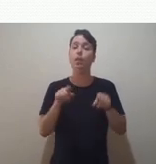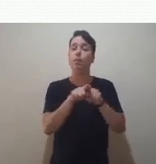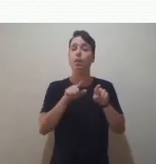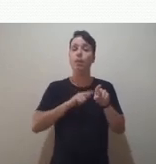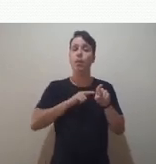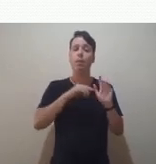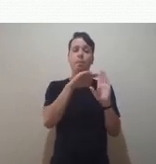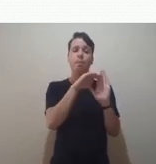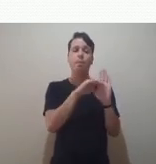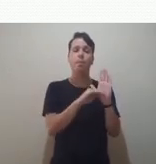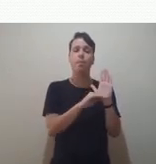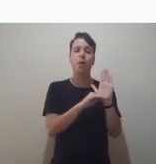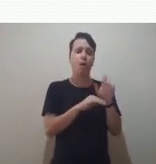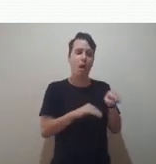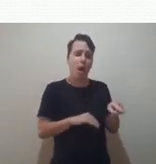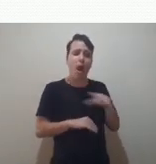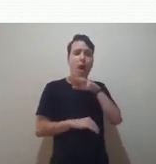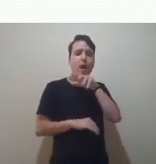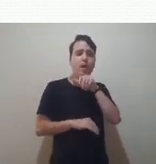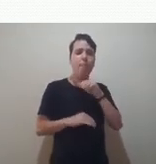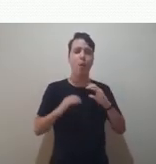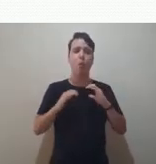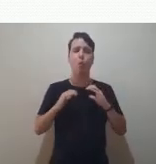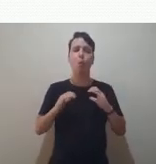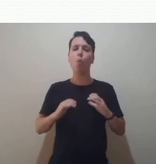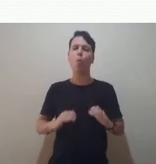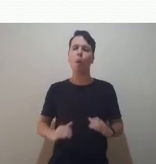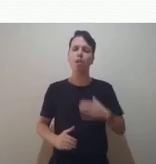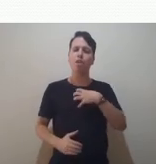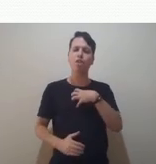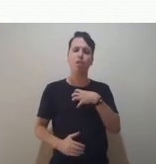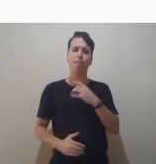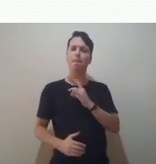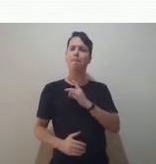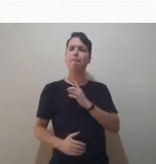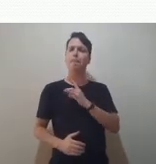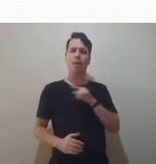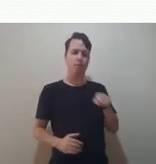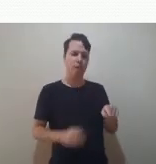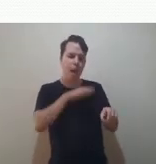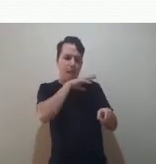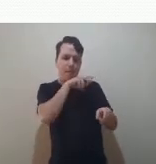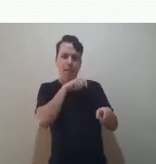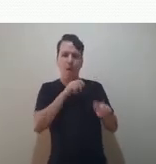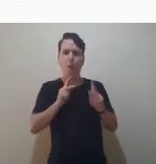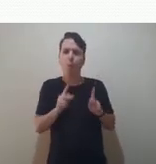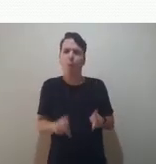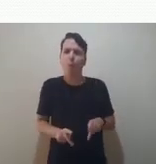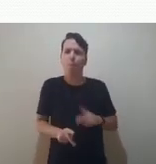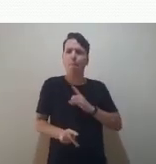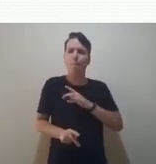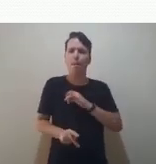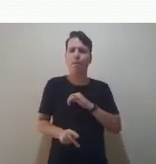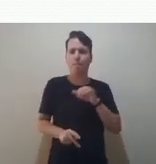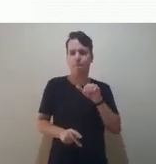E também existem os indicadores referentes ao comportamento do animal, né? Que no caso são as demonstrações de medo.